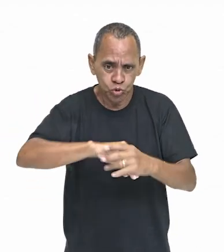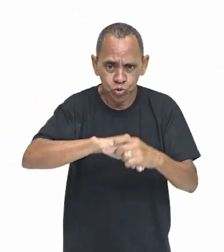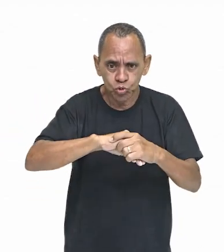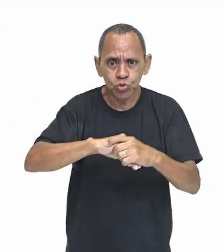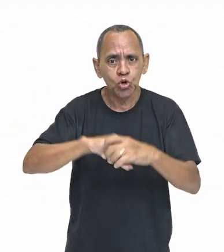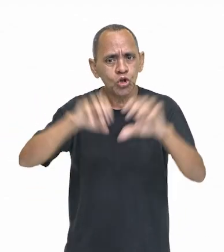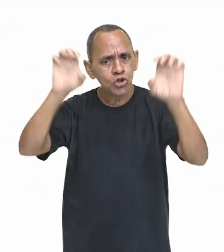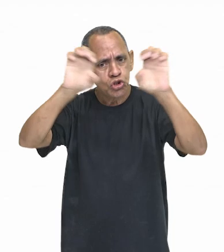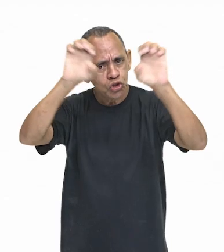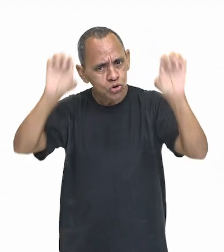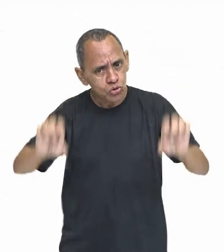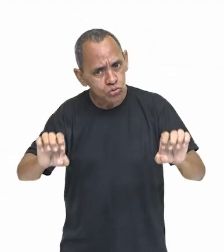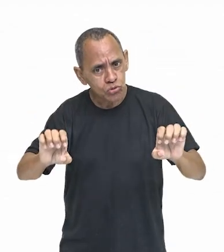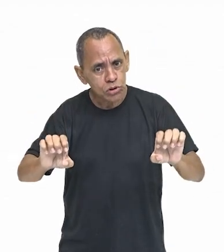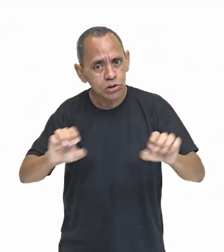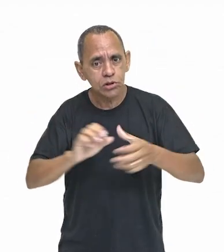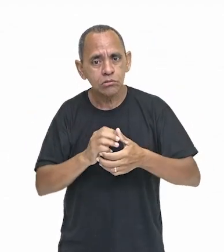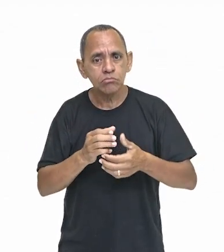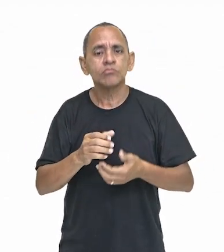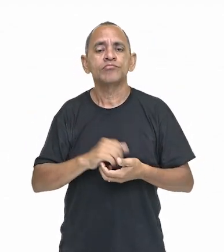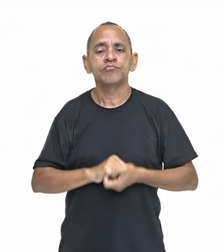que